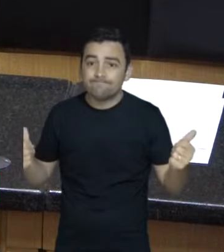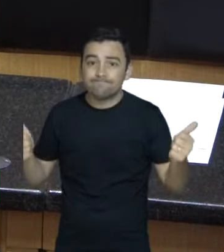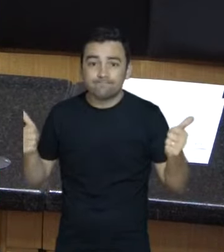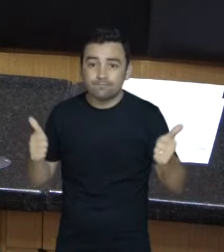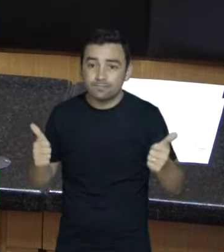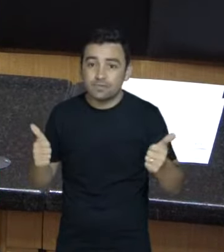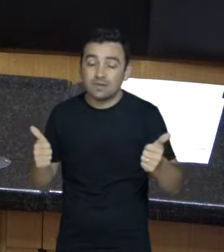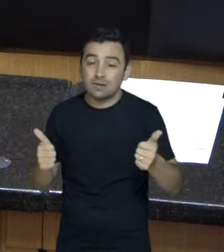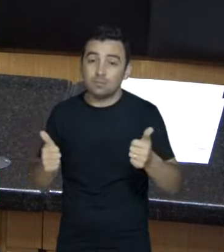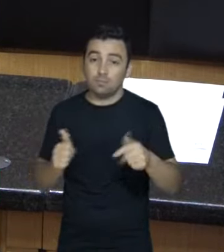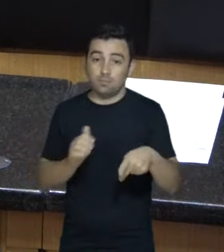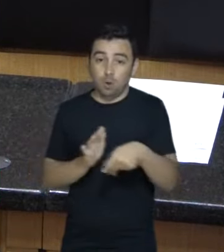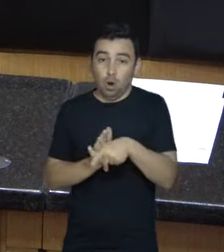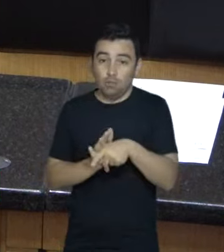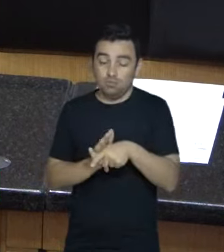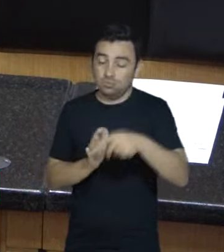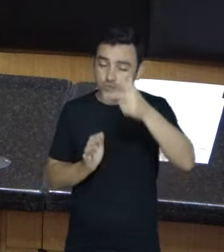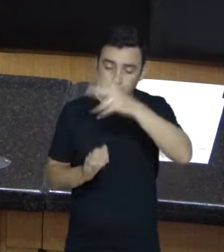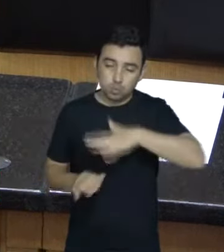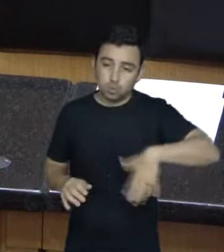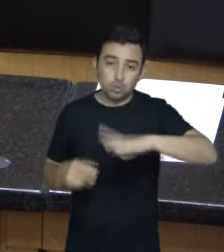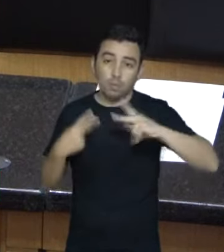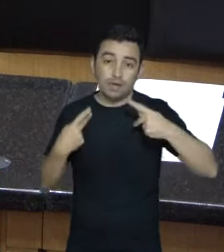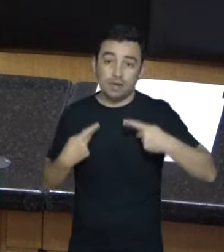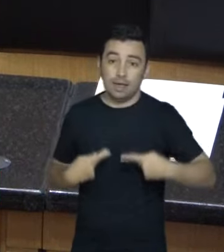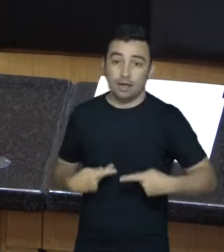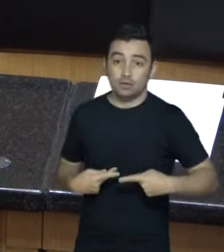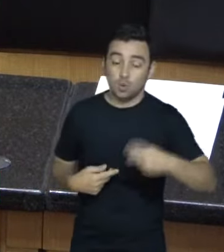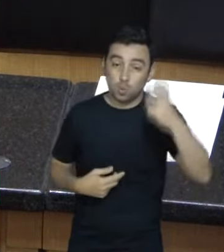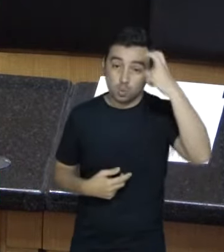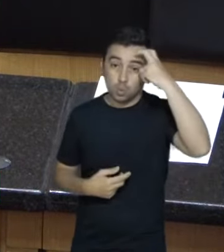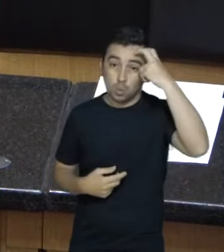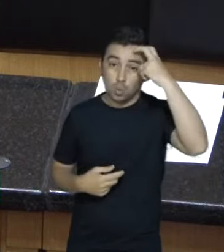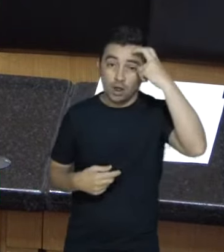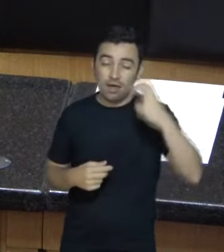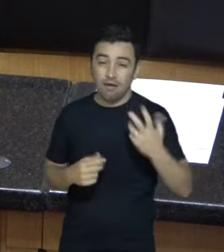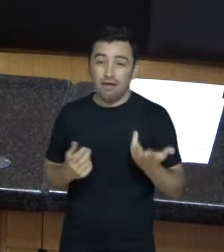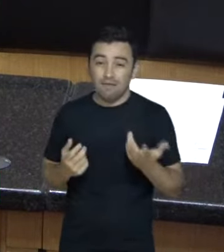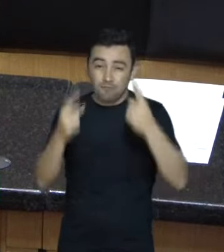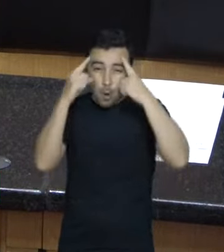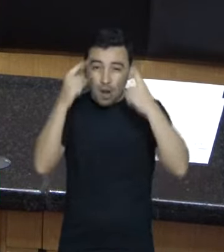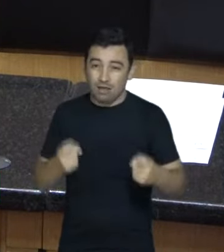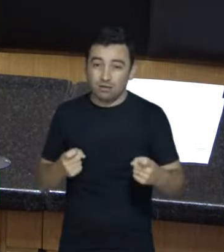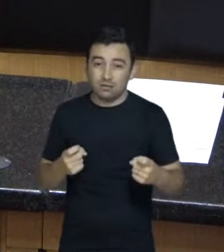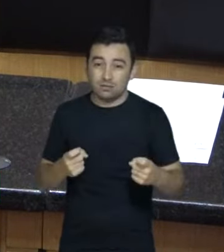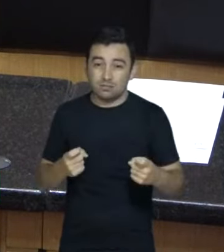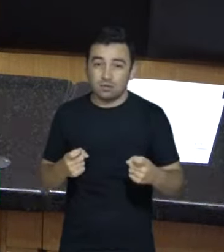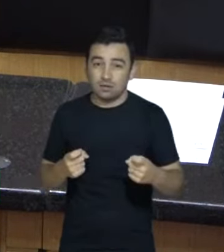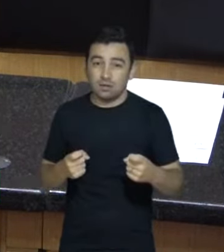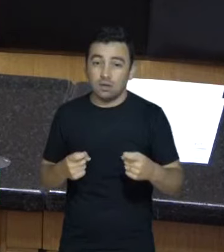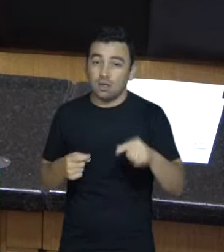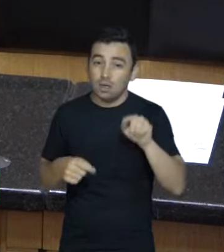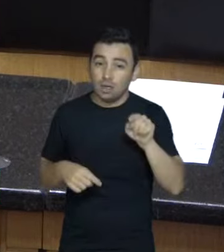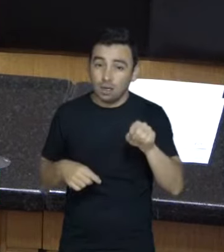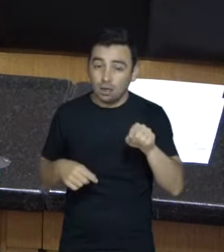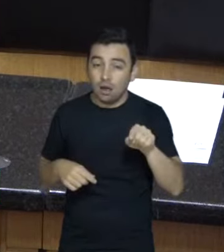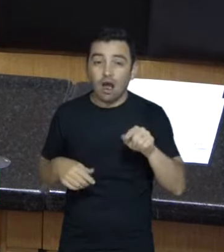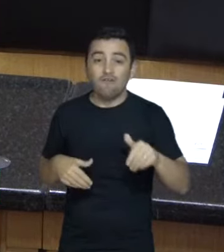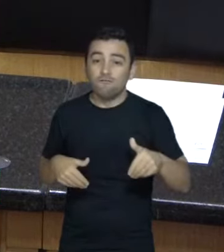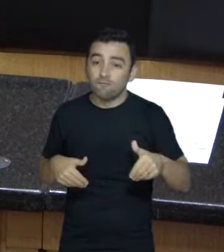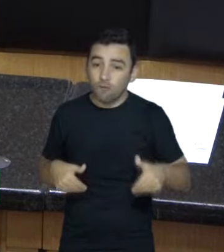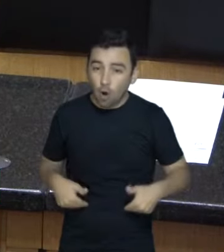da nossa existência, da humanidade, com essa cultura de violência, com a fome batendo